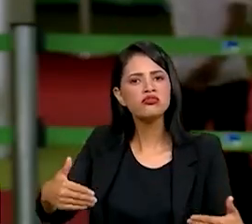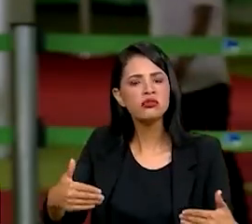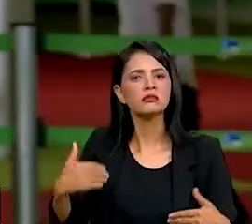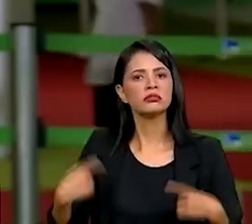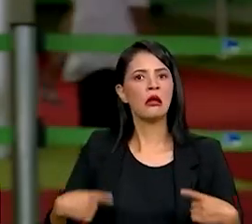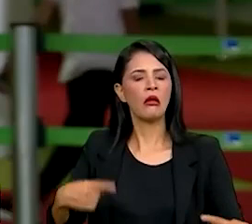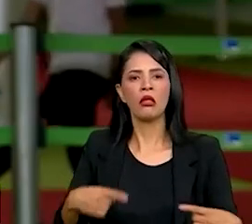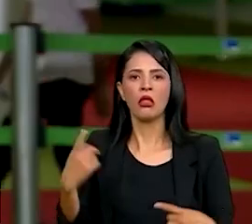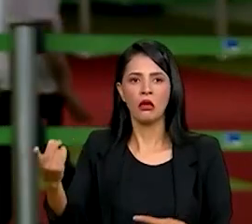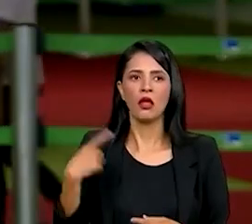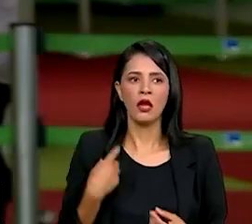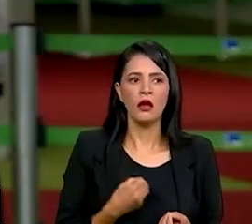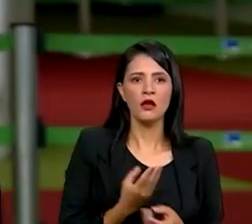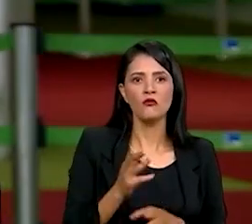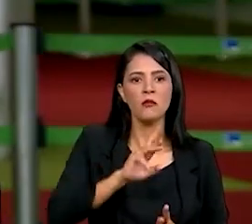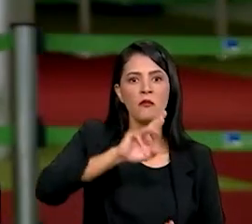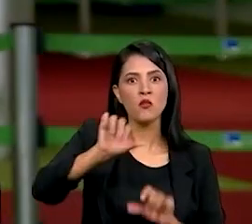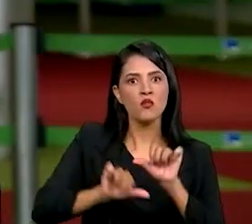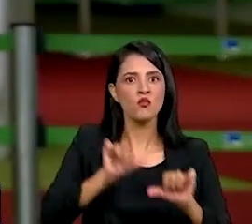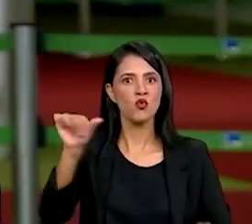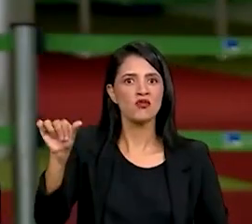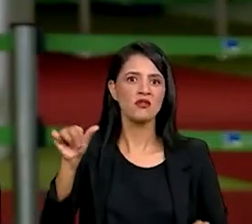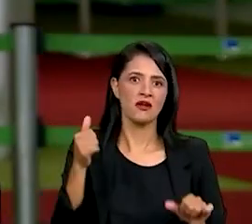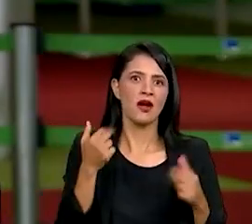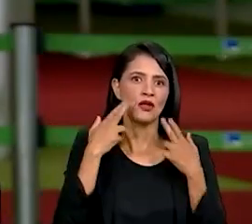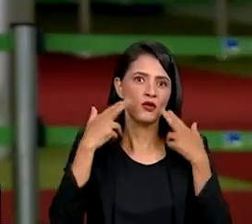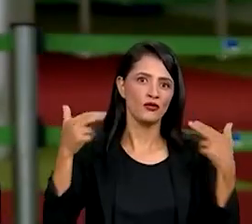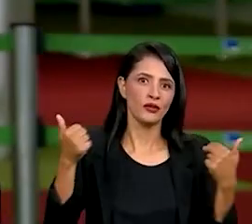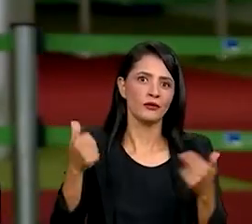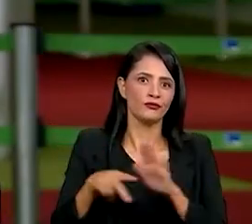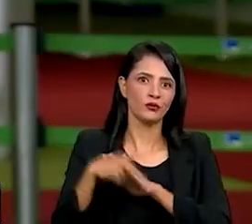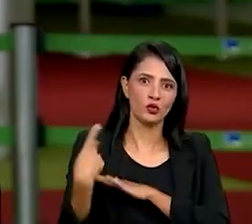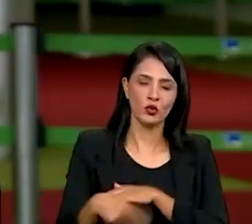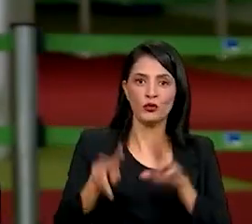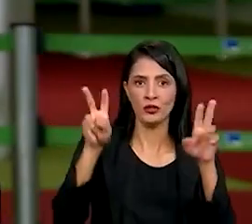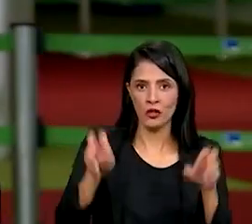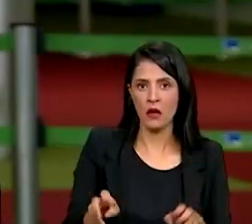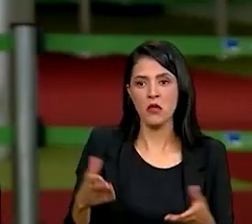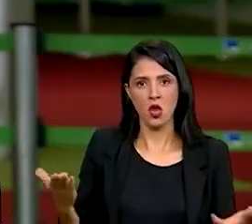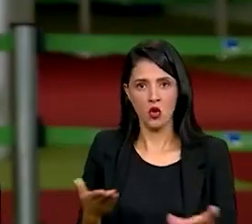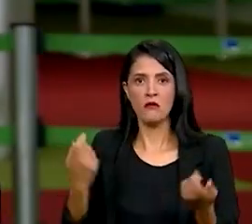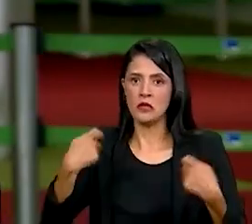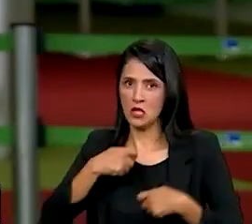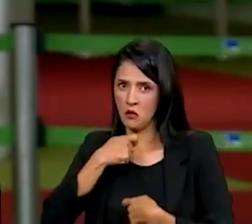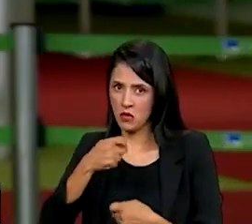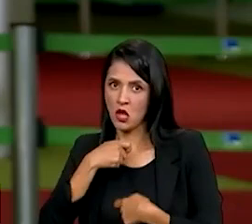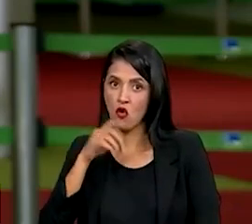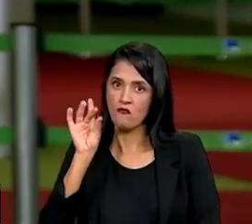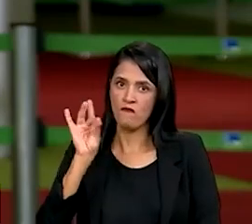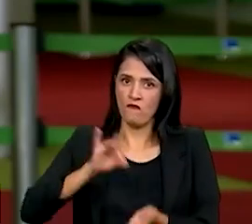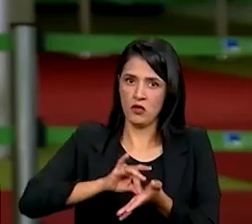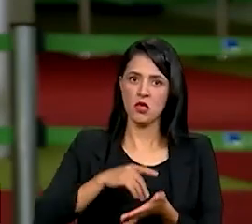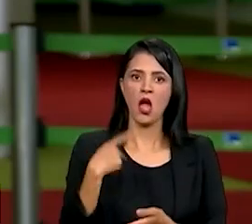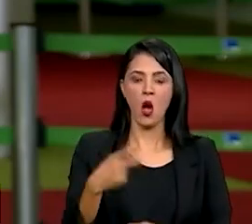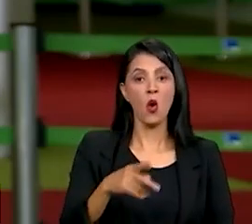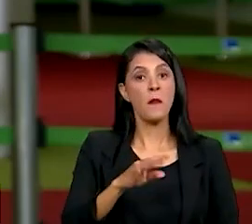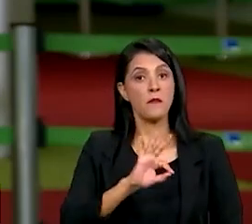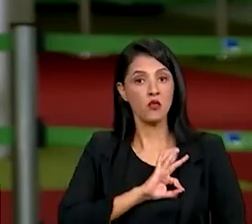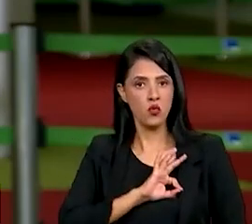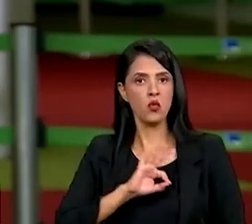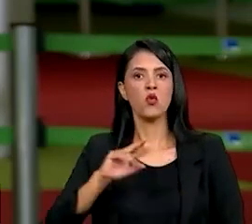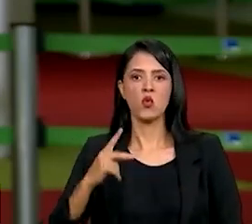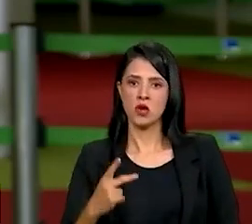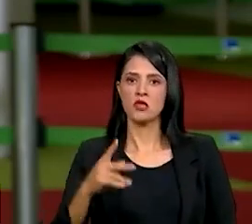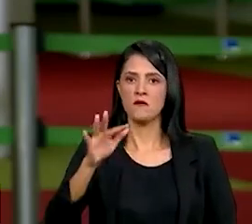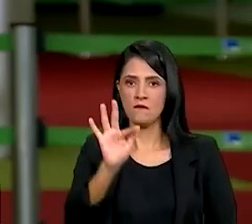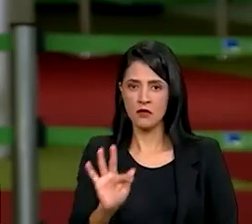foi trazendo versões diferentes sobre o mesmo caso e acabou tendo que prestar um depoimento oficial à Polícia Federal com autorização